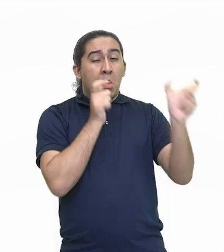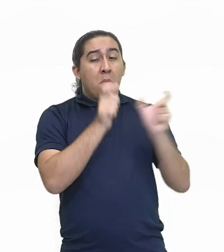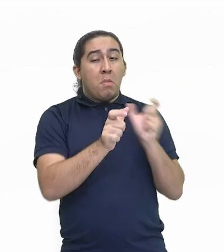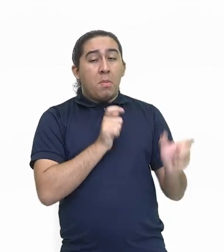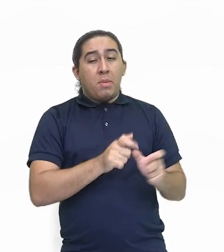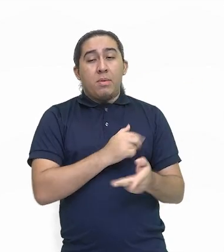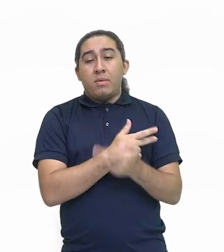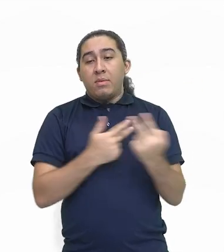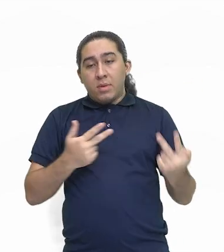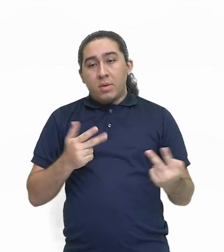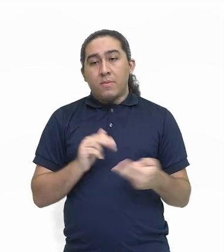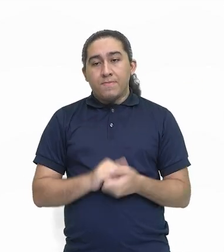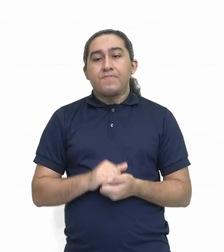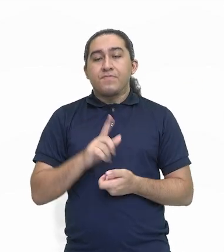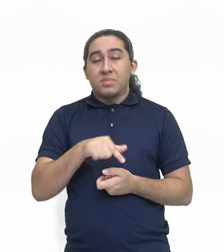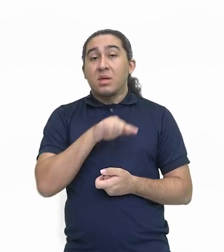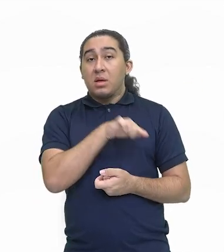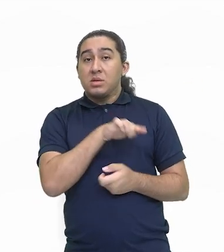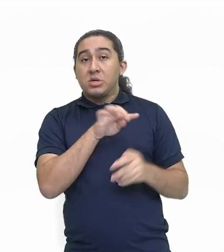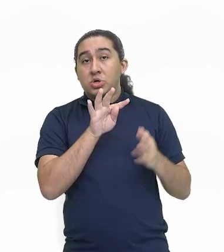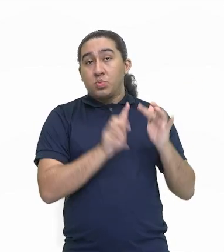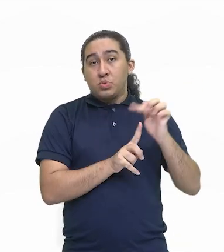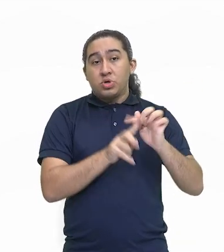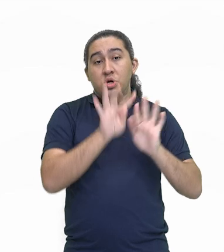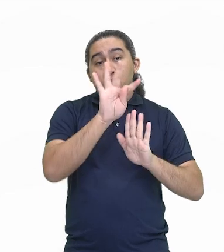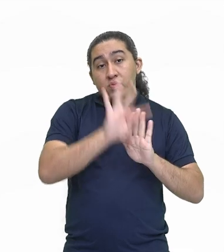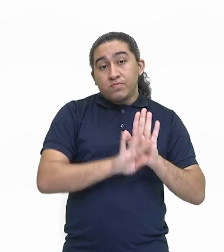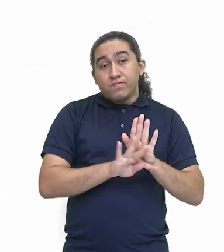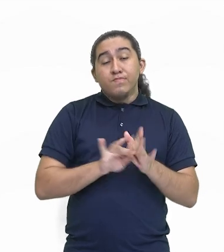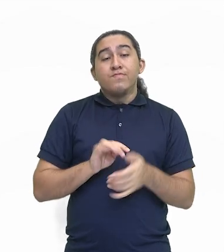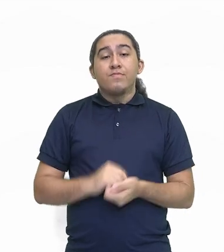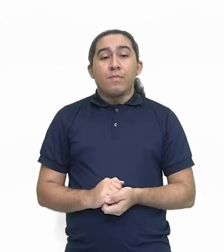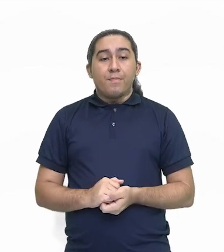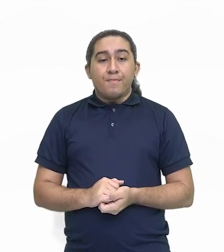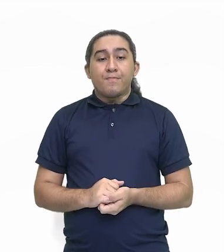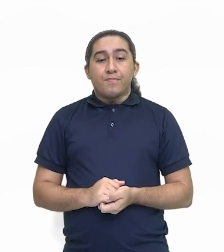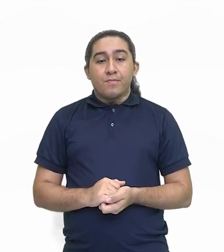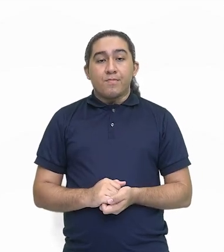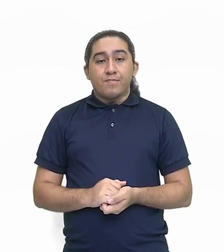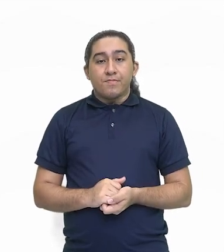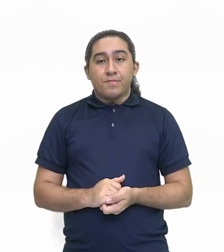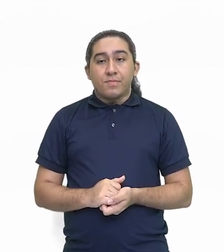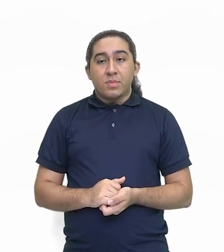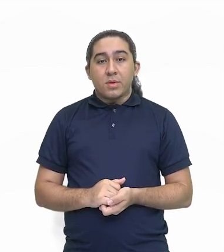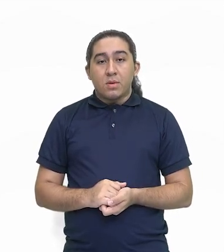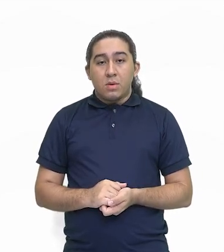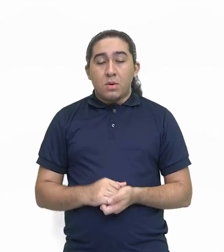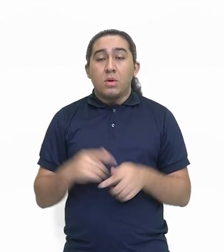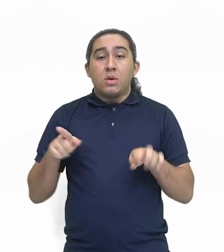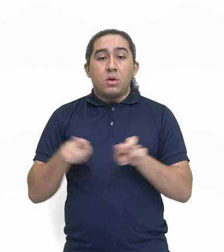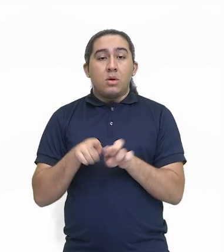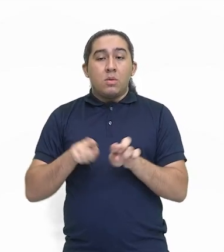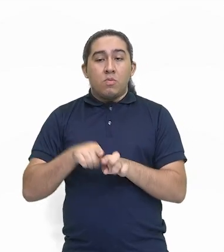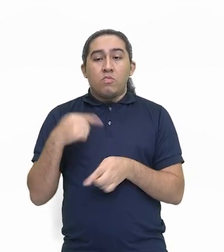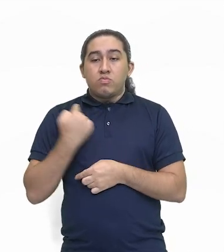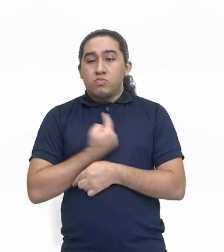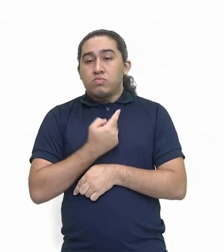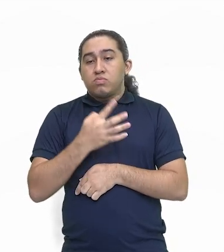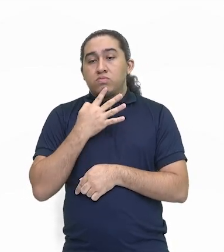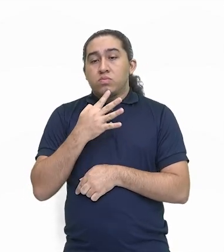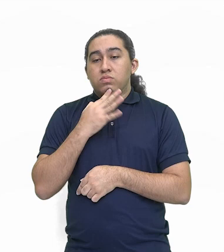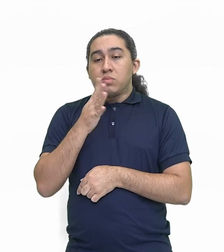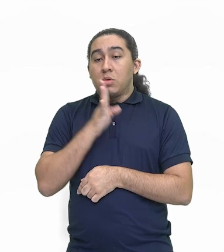palavrões, isso na cantiga de maldizer. Aí a gente vai também conhecer